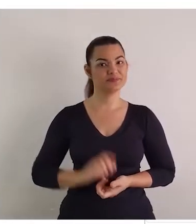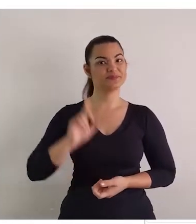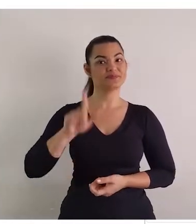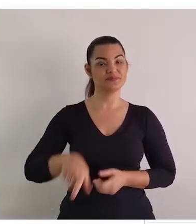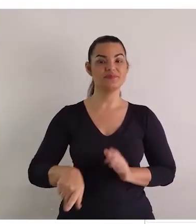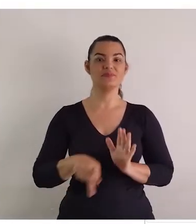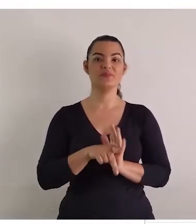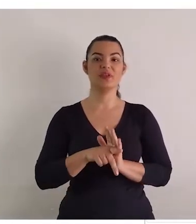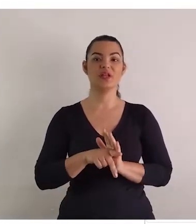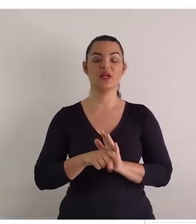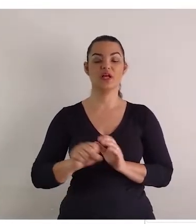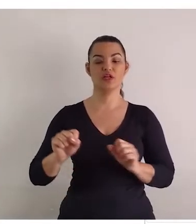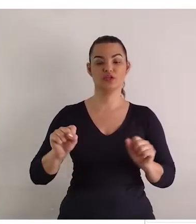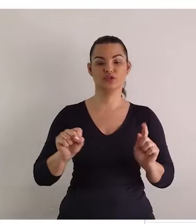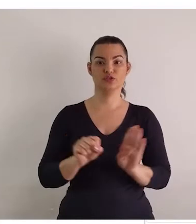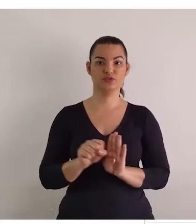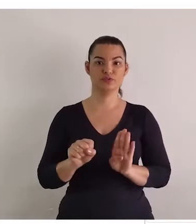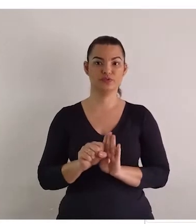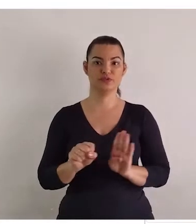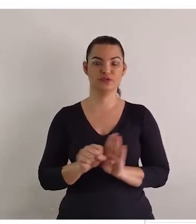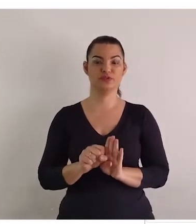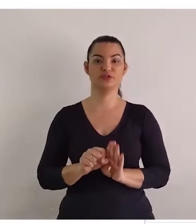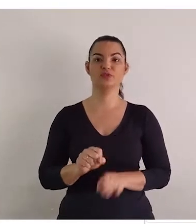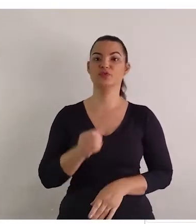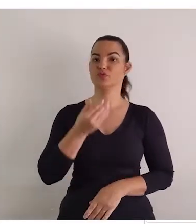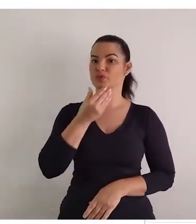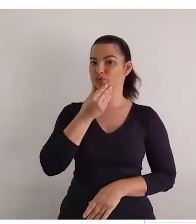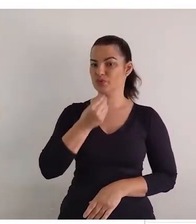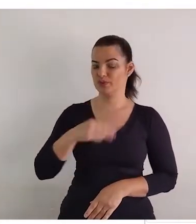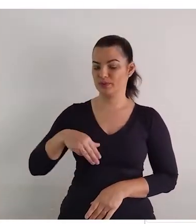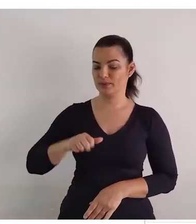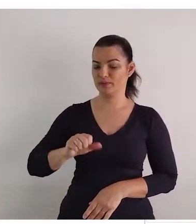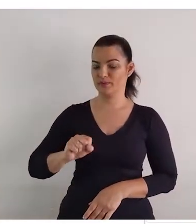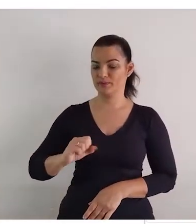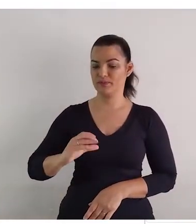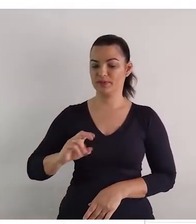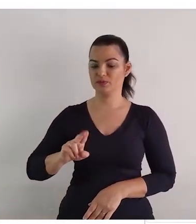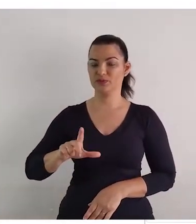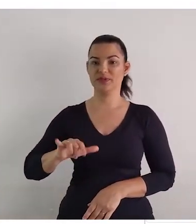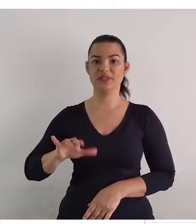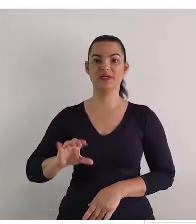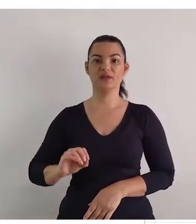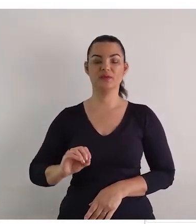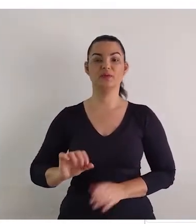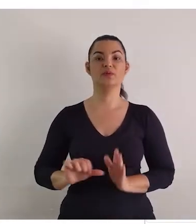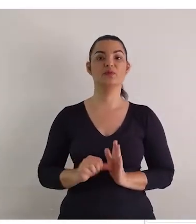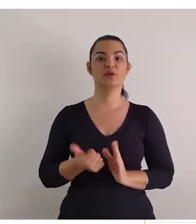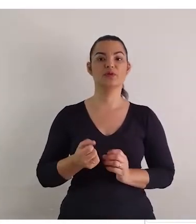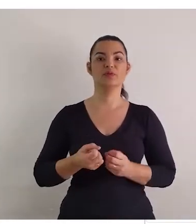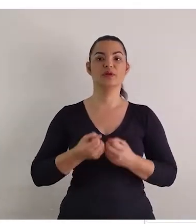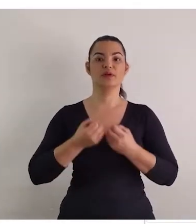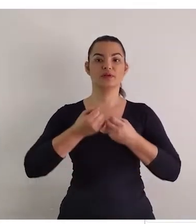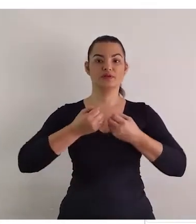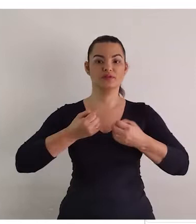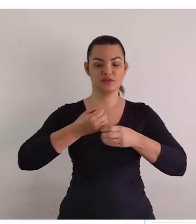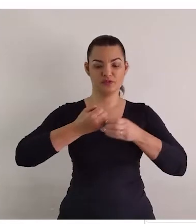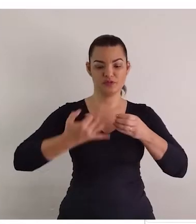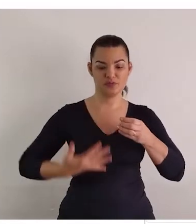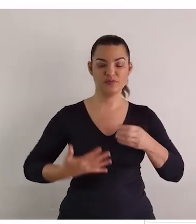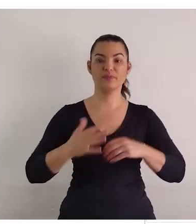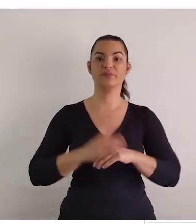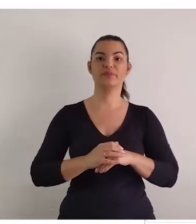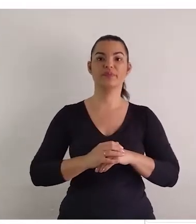É um substantivo masculino. Primeira definição. Extensão ideal, sem